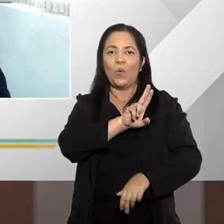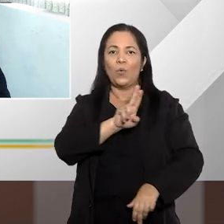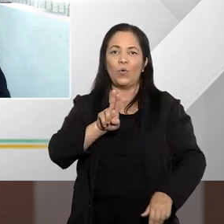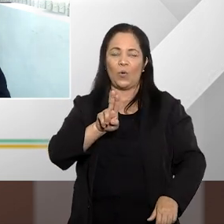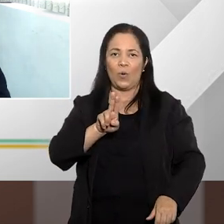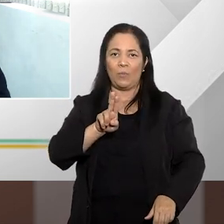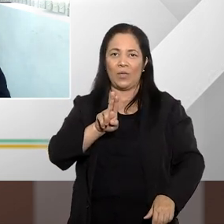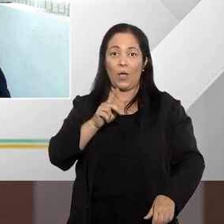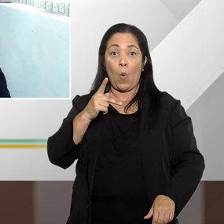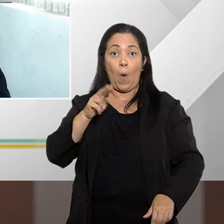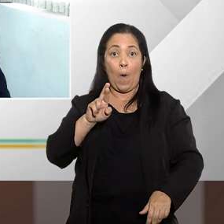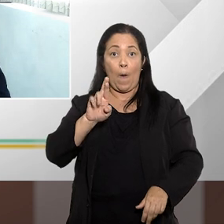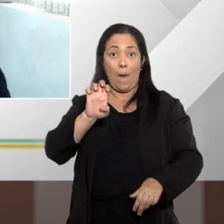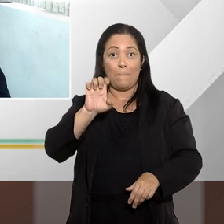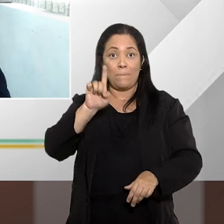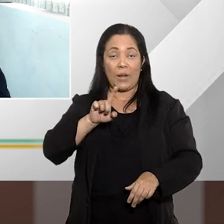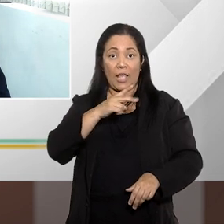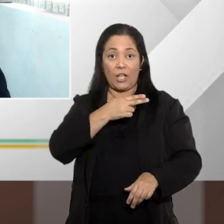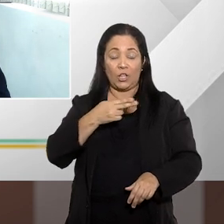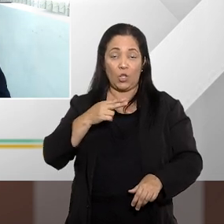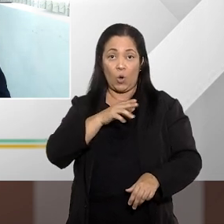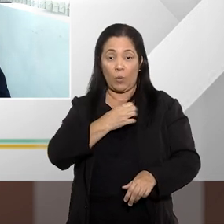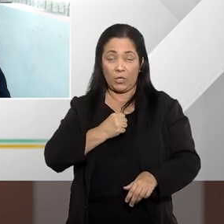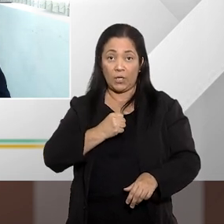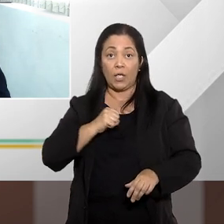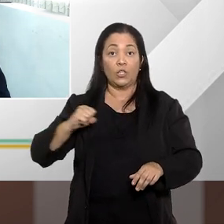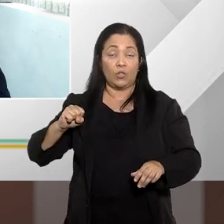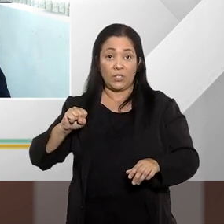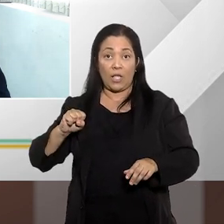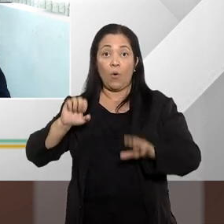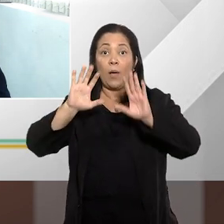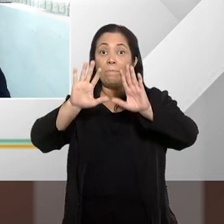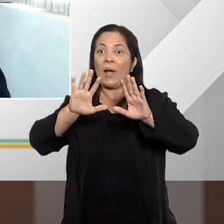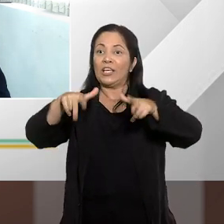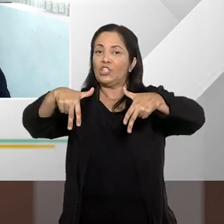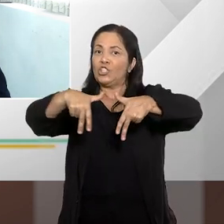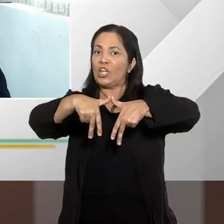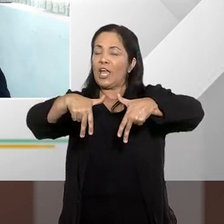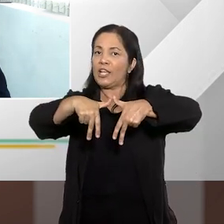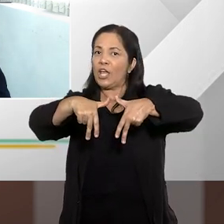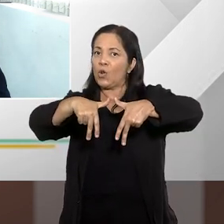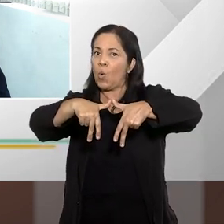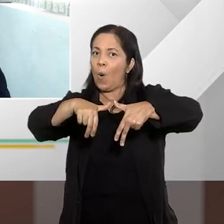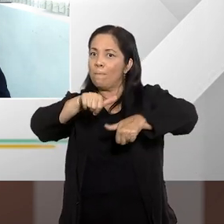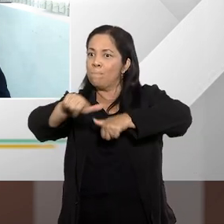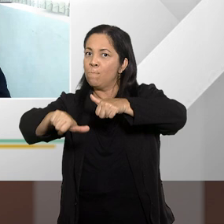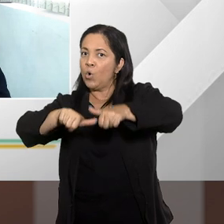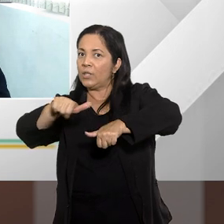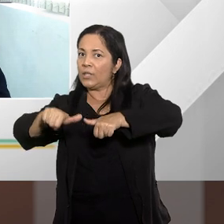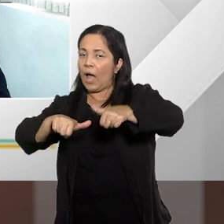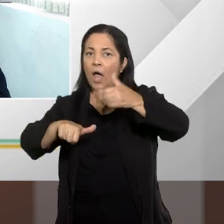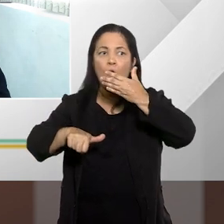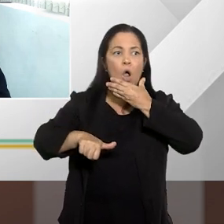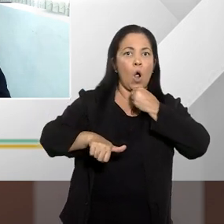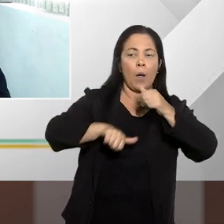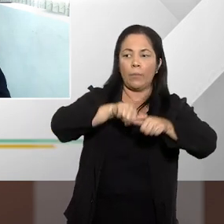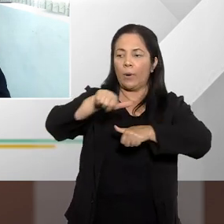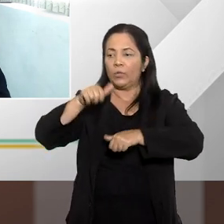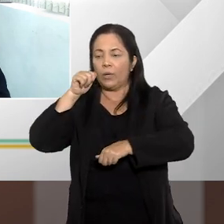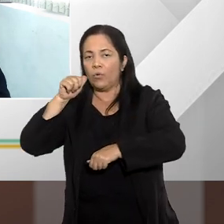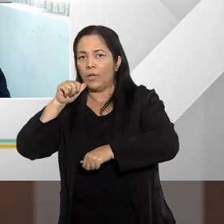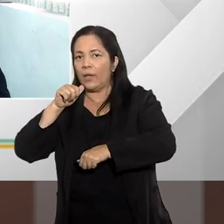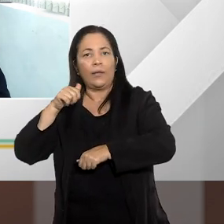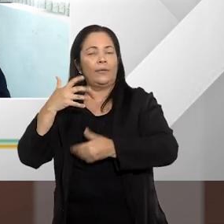obteve consentimento para que o gênero fosse alterado para feminino nos documentos. O relator foi o saudoso ministro Paulo de